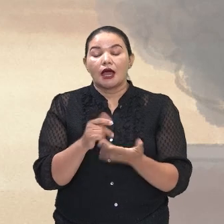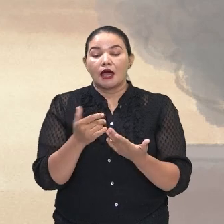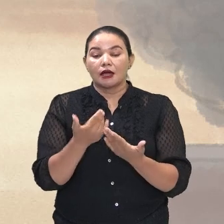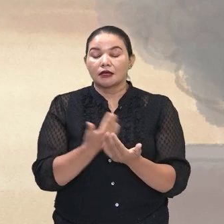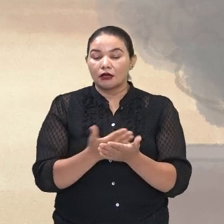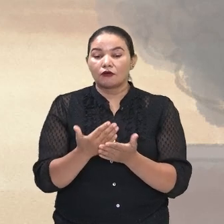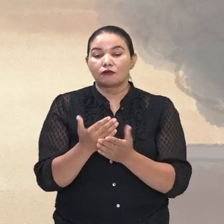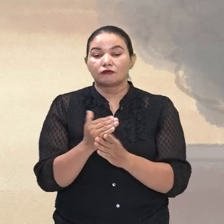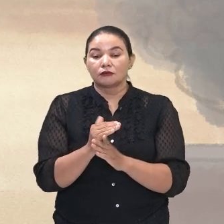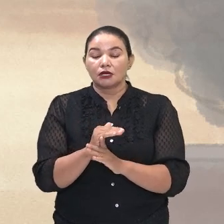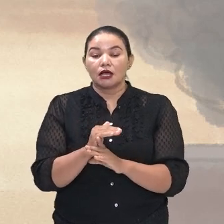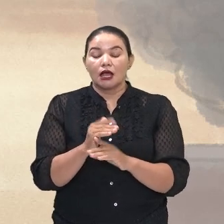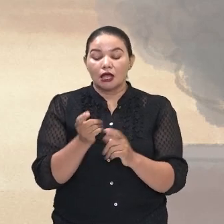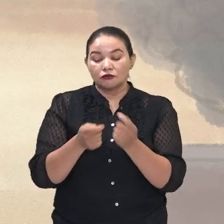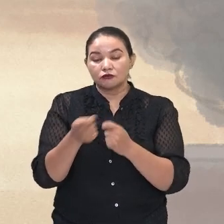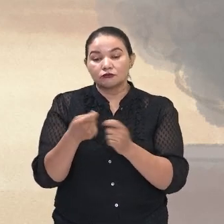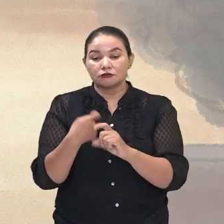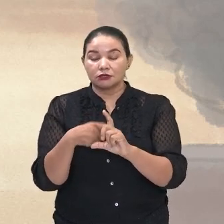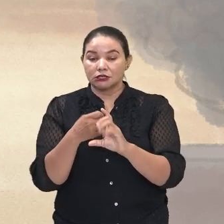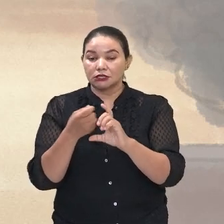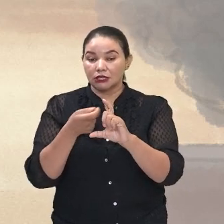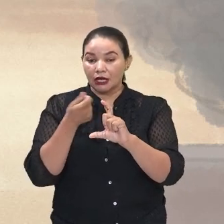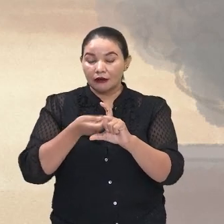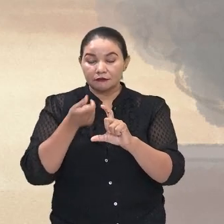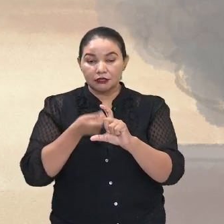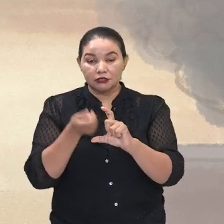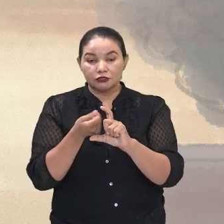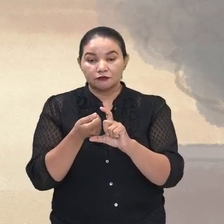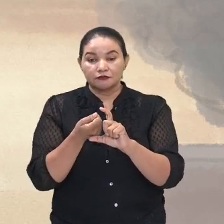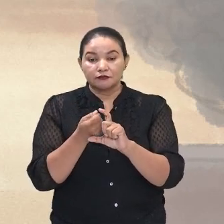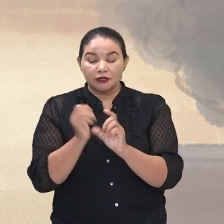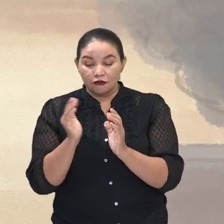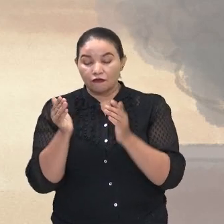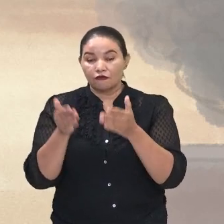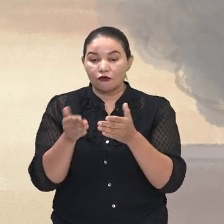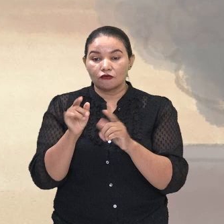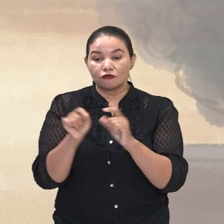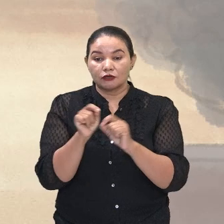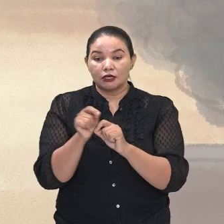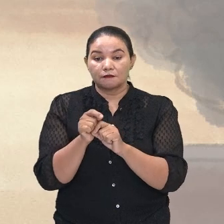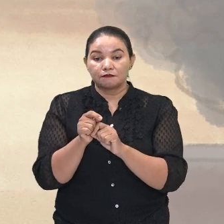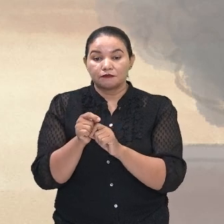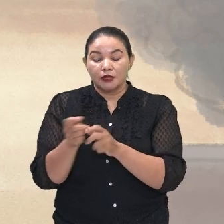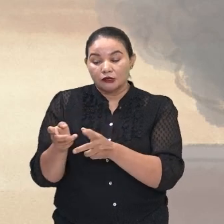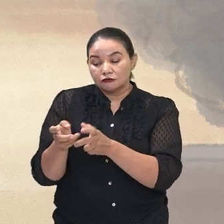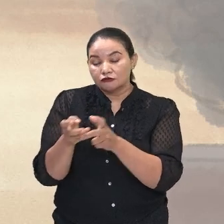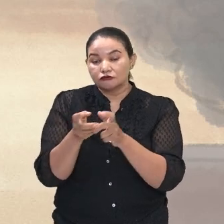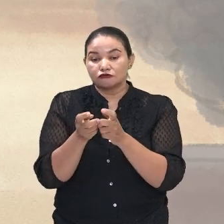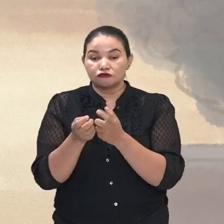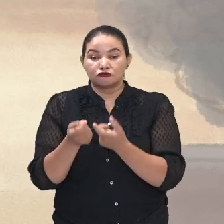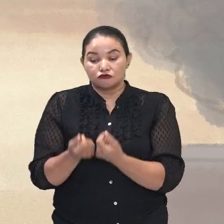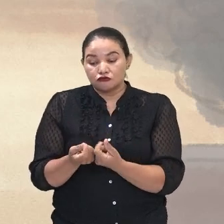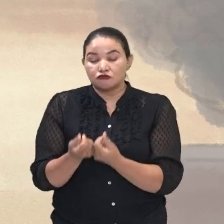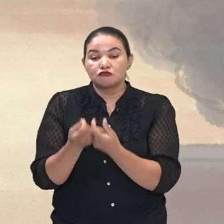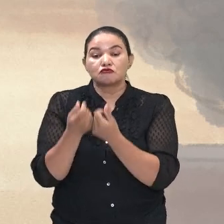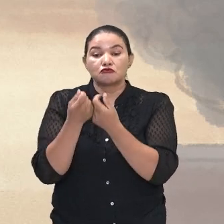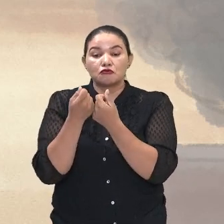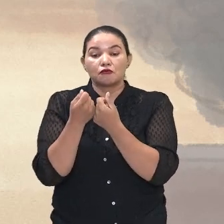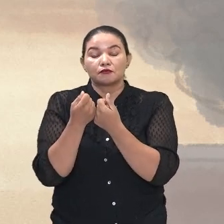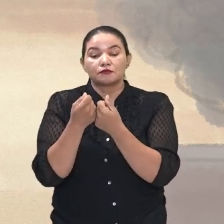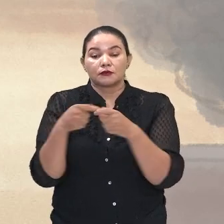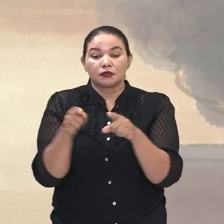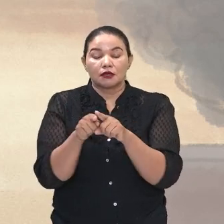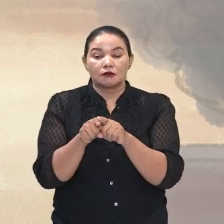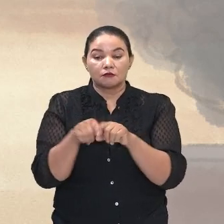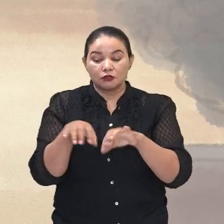economia capitalista. A economia que é voltada para a obtenção do lucro, essa divisão entre